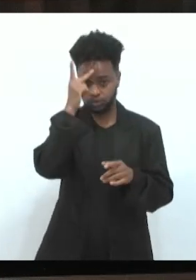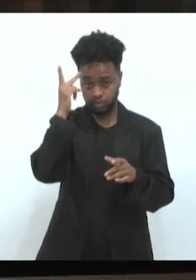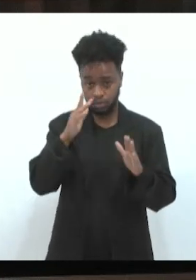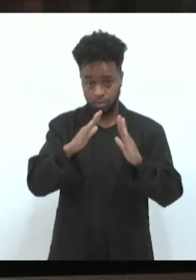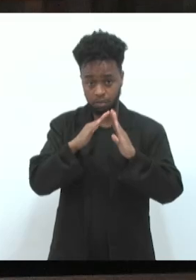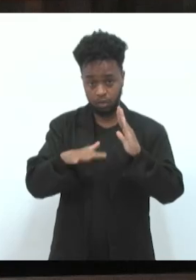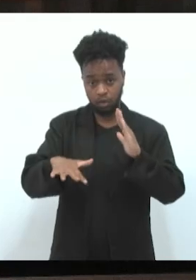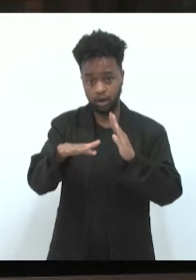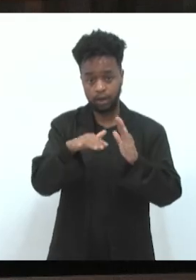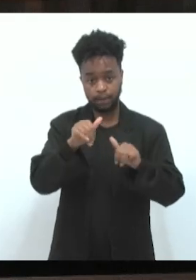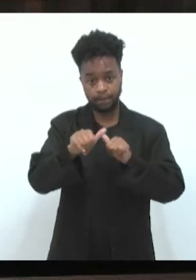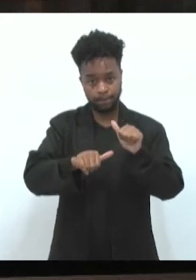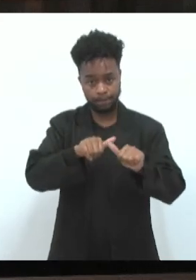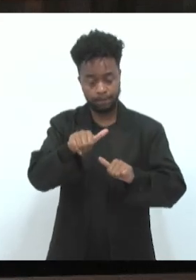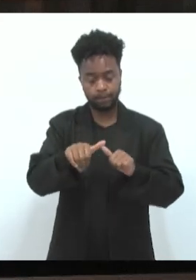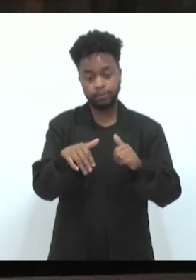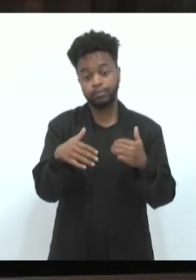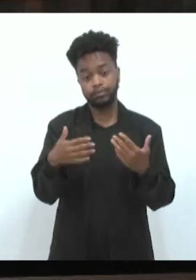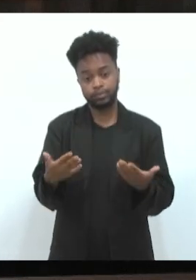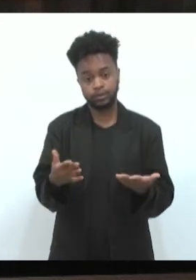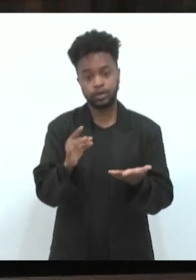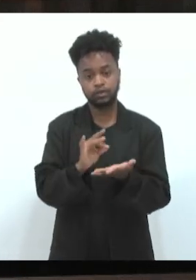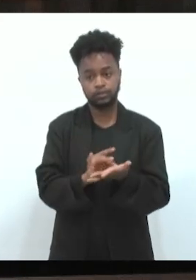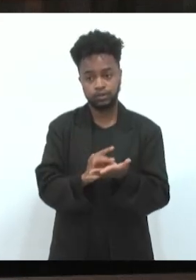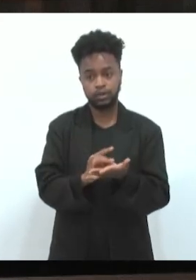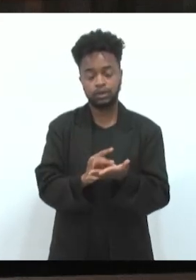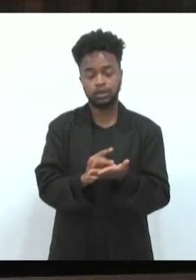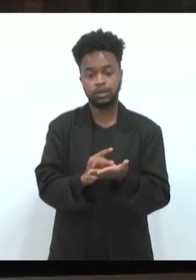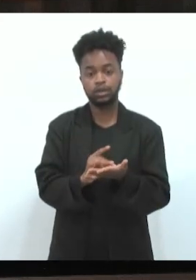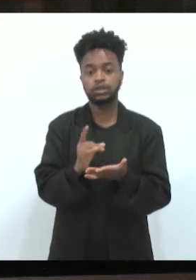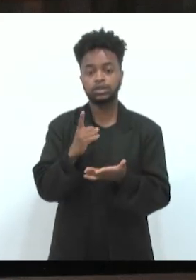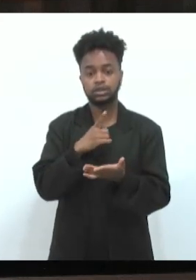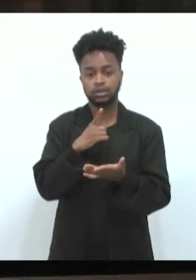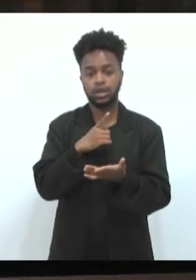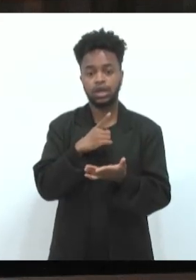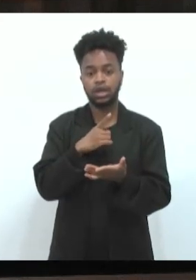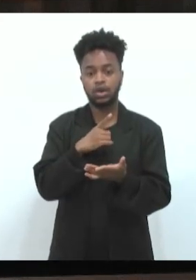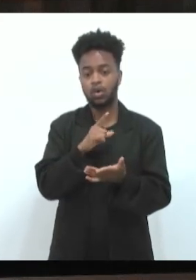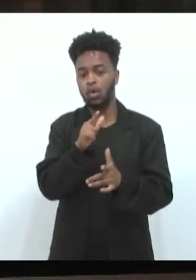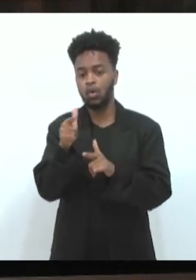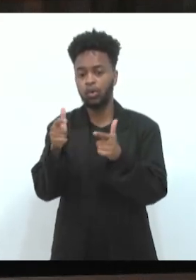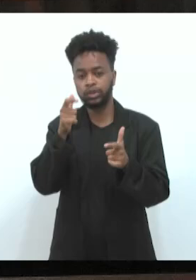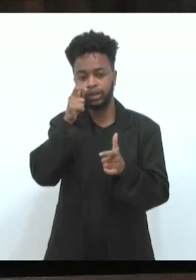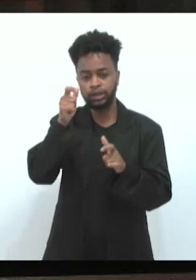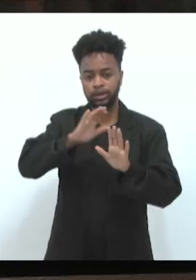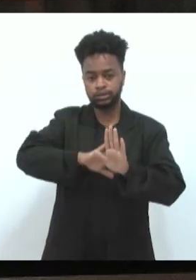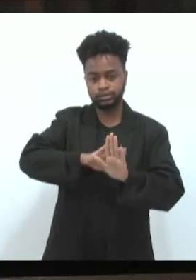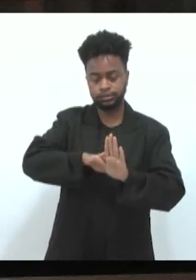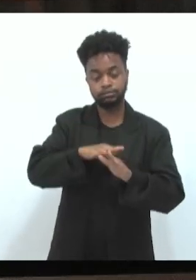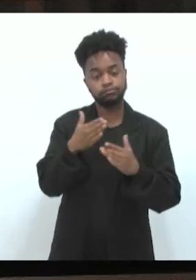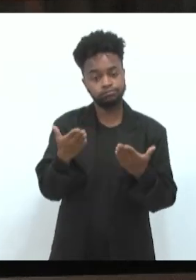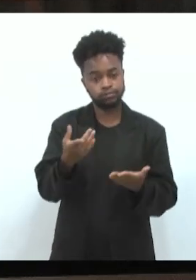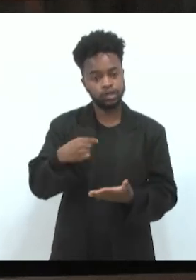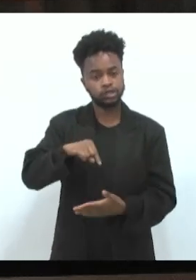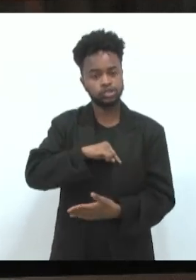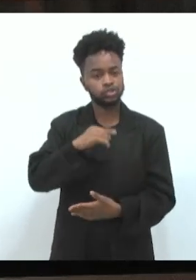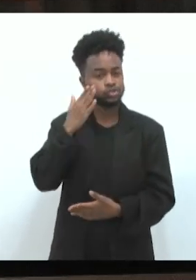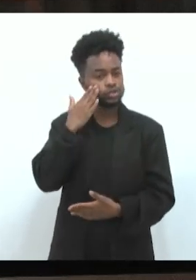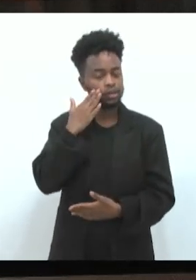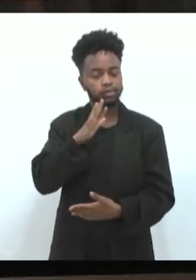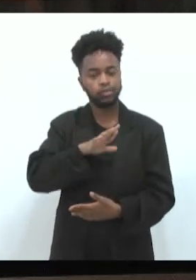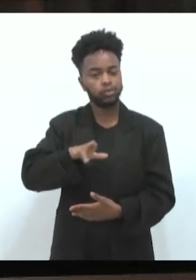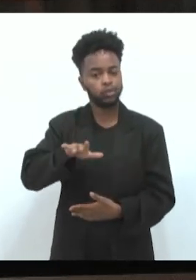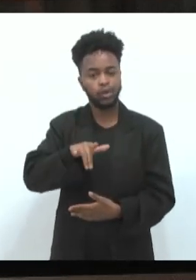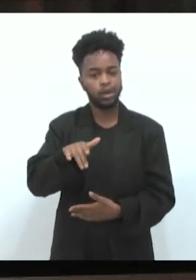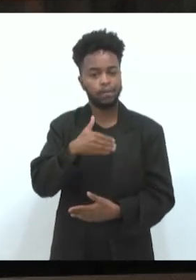zoneamento alterado. Isso tem endereço, isso tem outros interesses por trás, e a gente sabe que não são os interesses